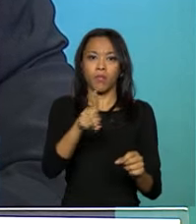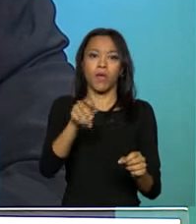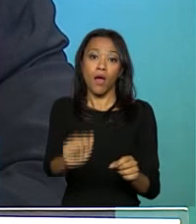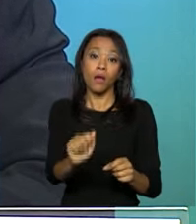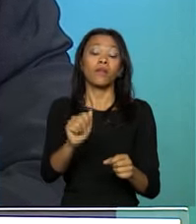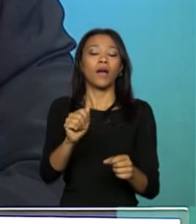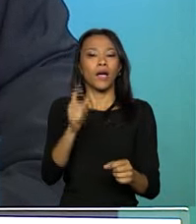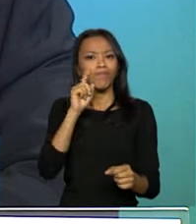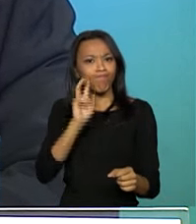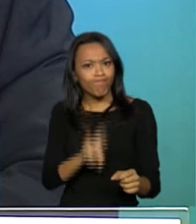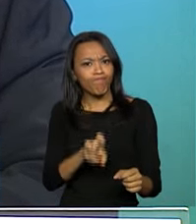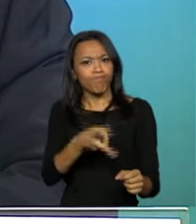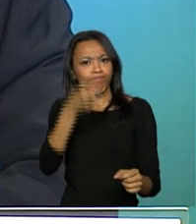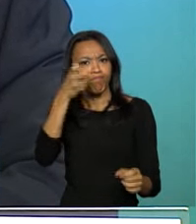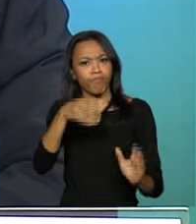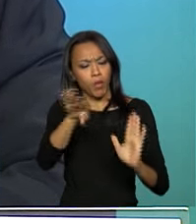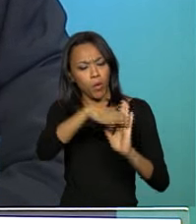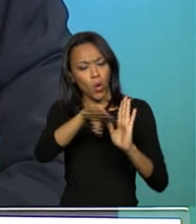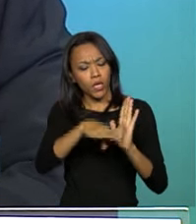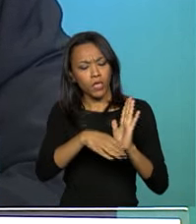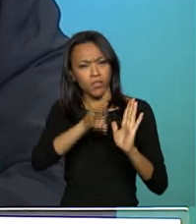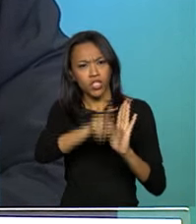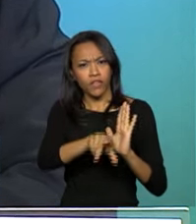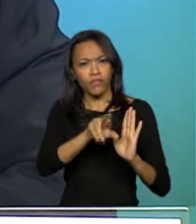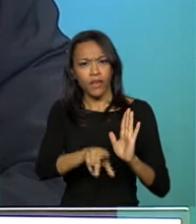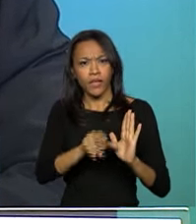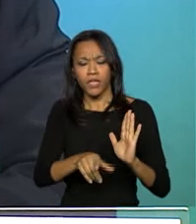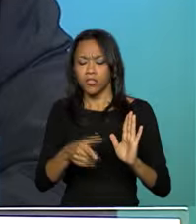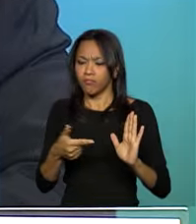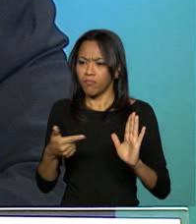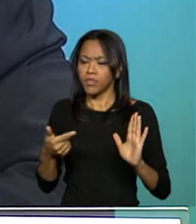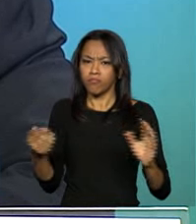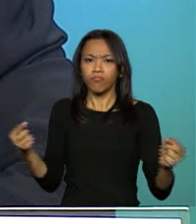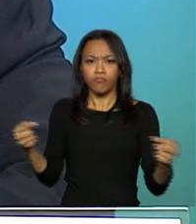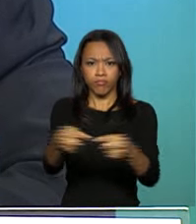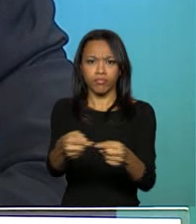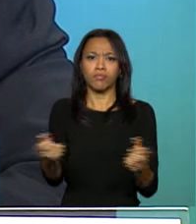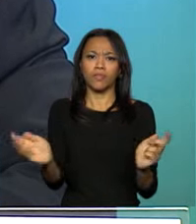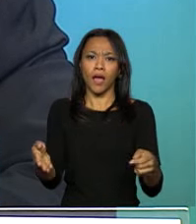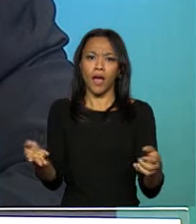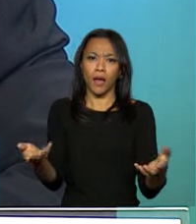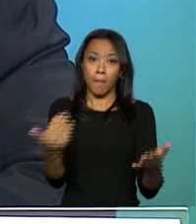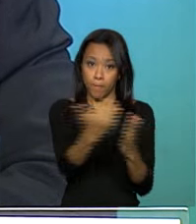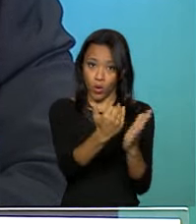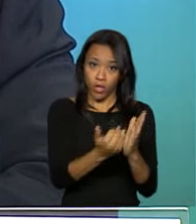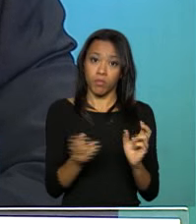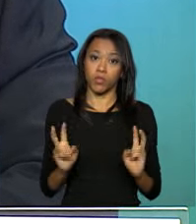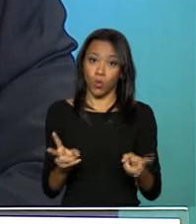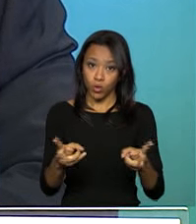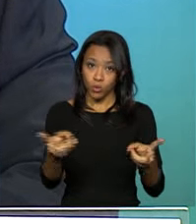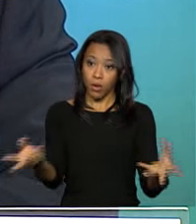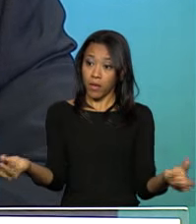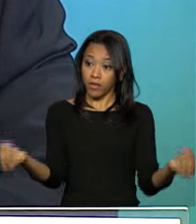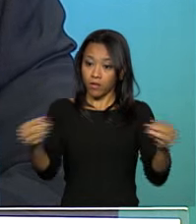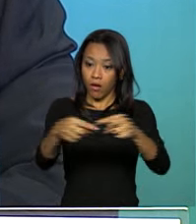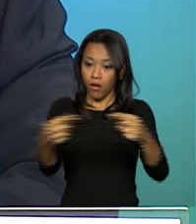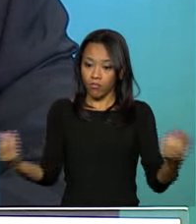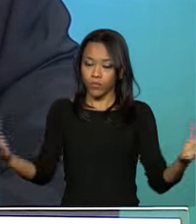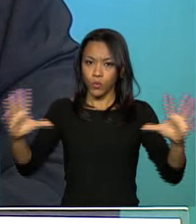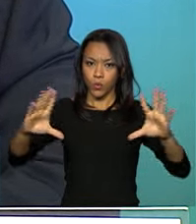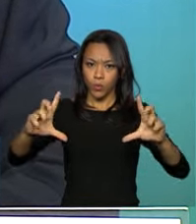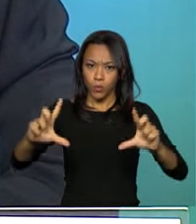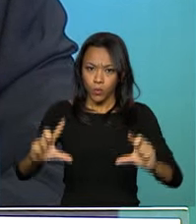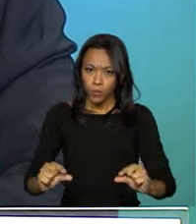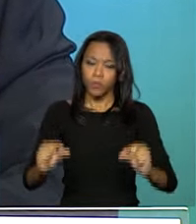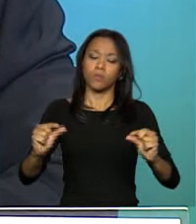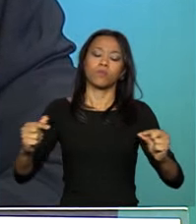programas e de Ministérios diferentes atuando no mesmo então é possível continuar esses programas com uma estrutura mais enxuta com uma